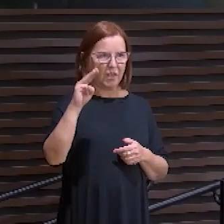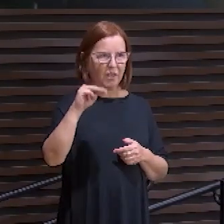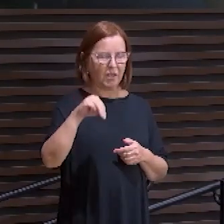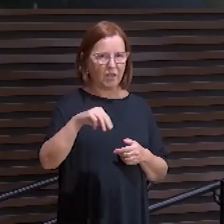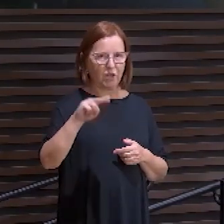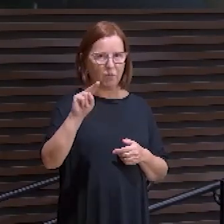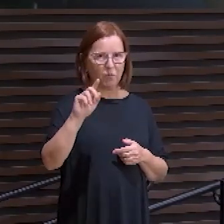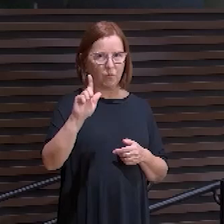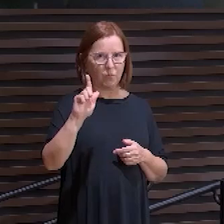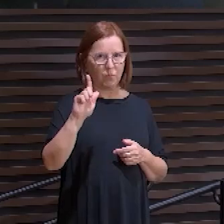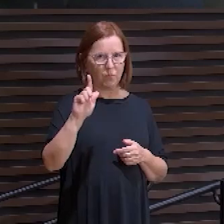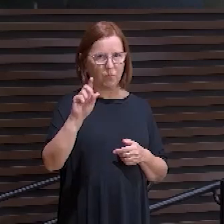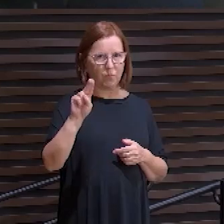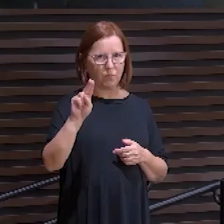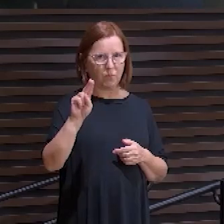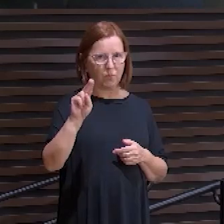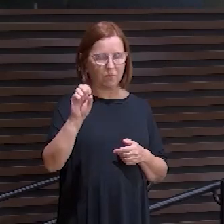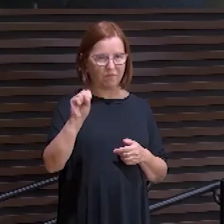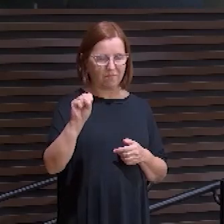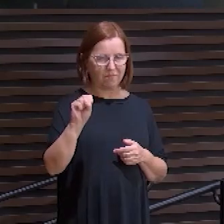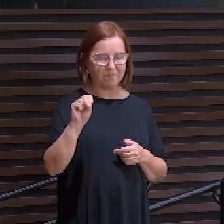daquele que pronuncia,